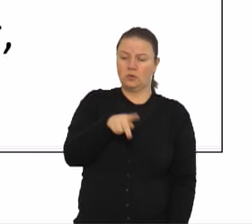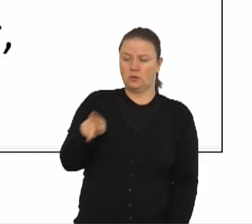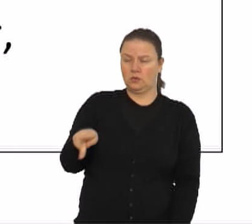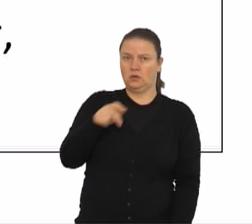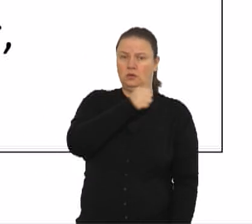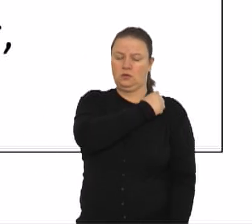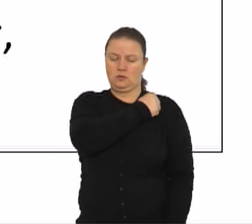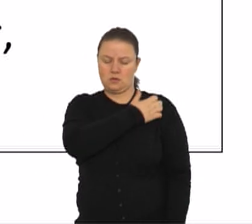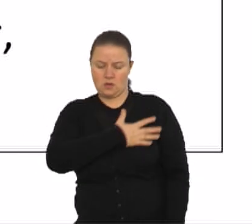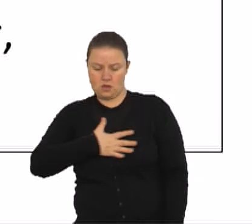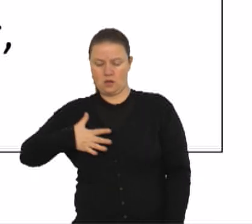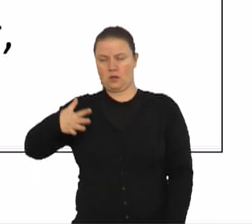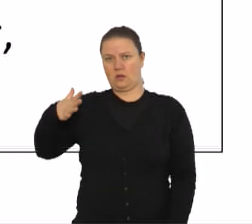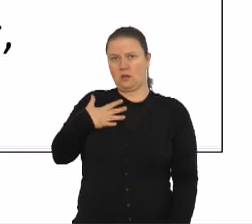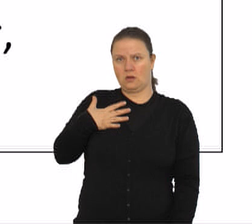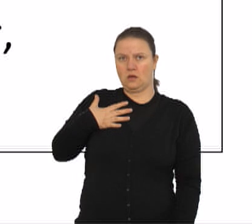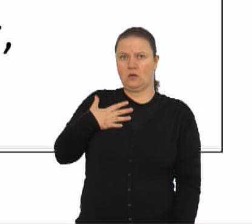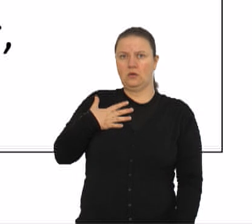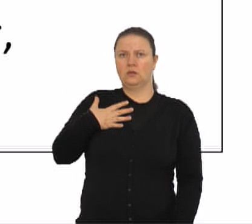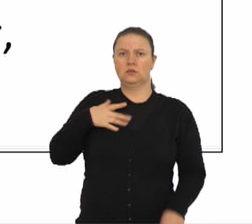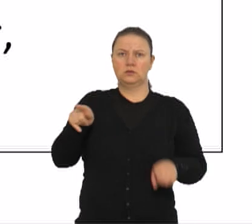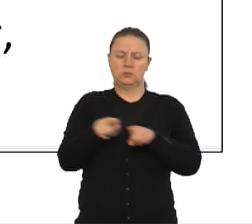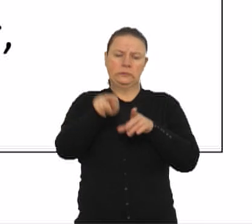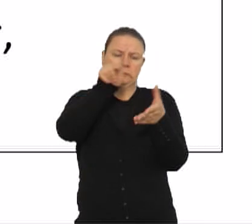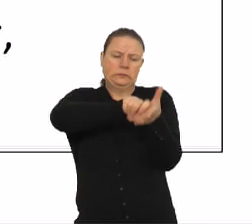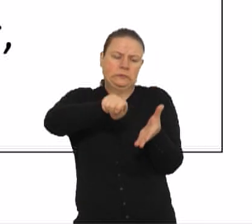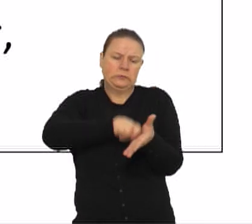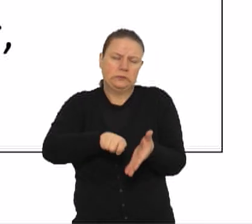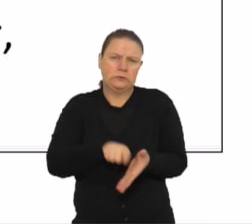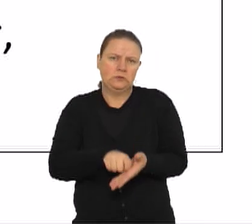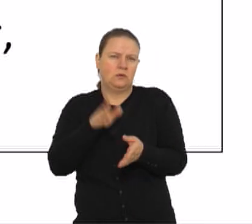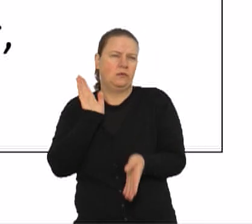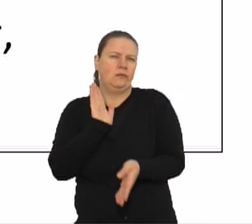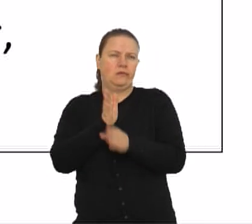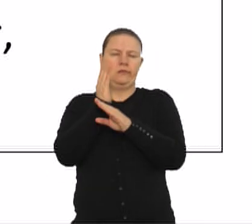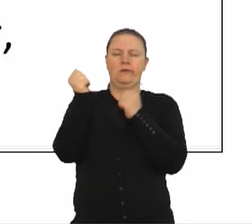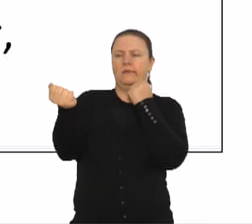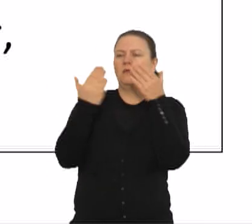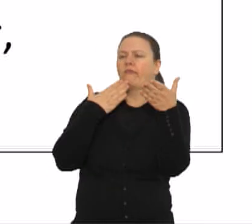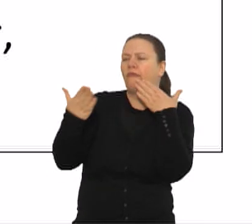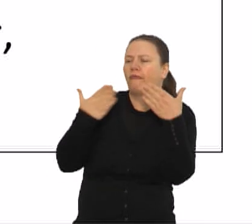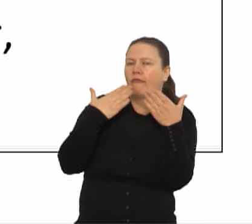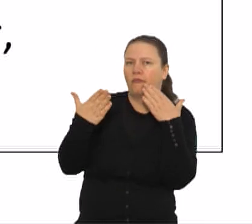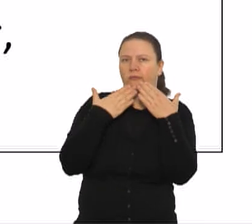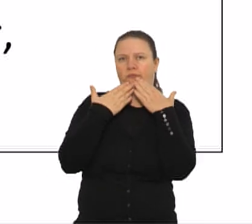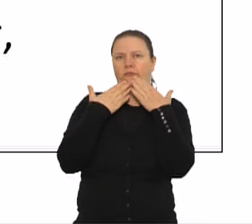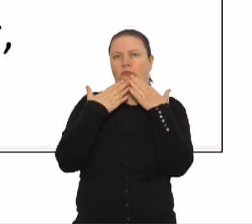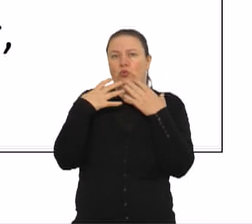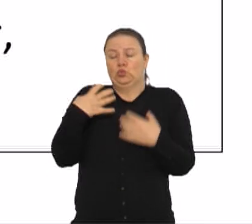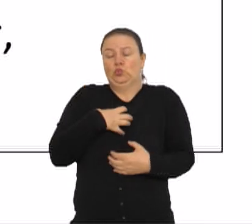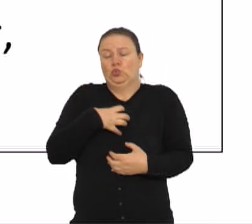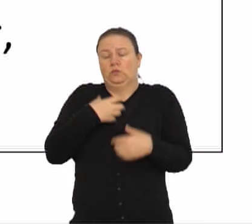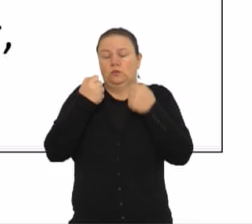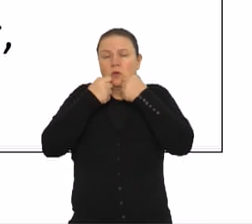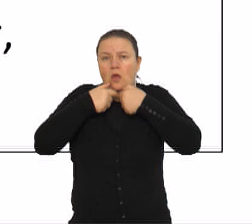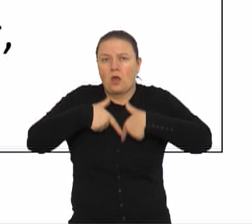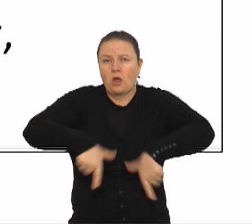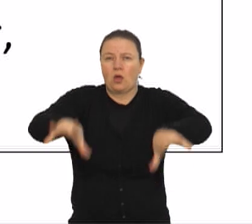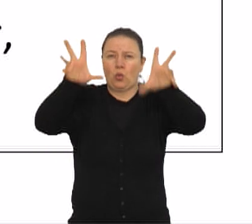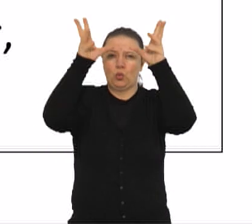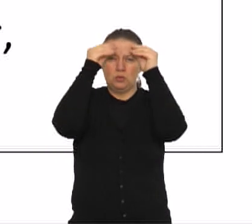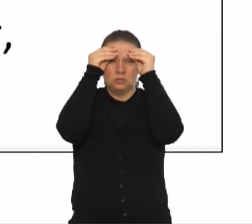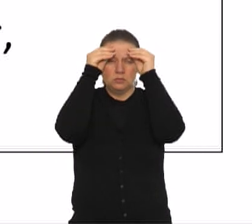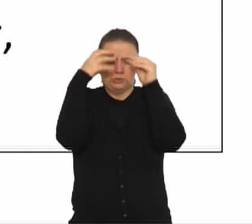academia, escrevia através de diálogos. Sua linguagem foi muito popular, por isso suas obras também